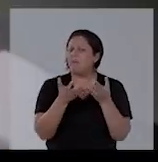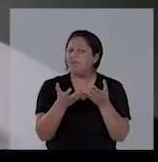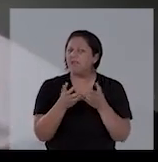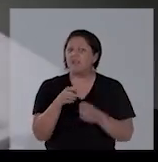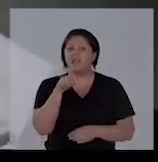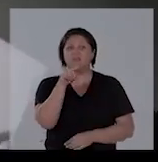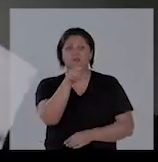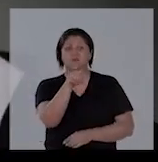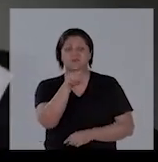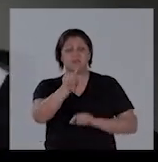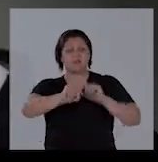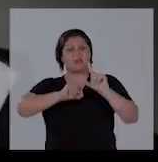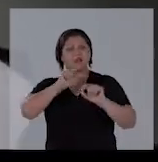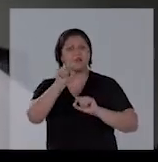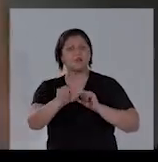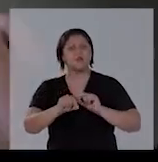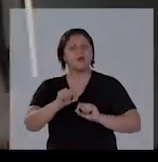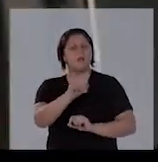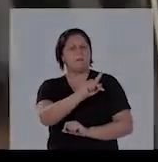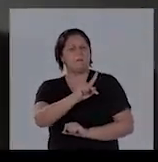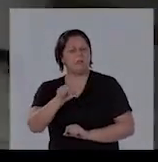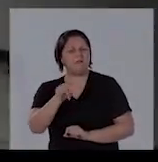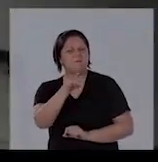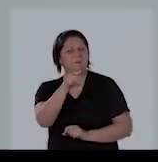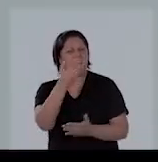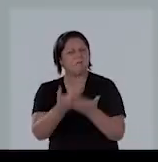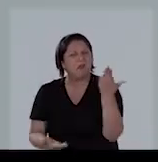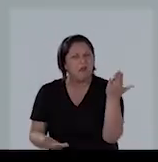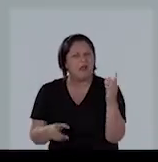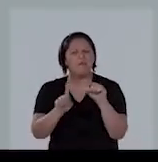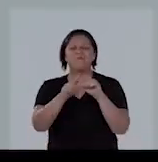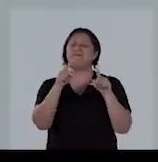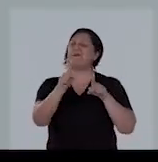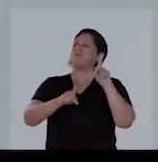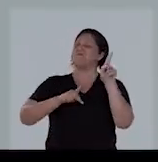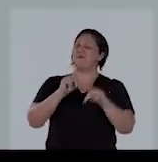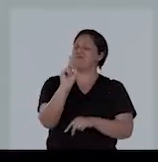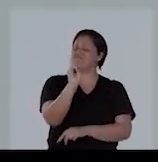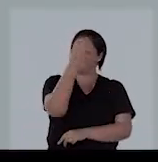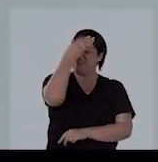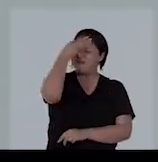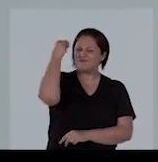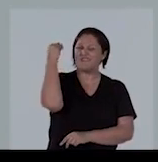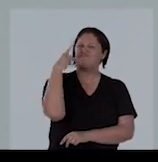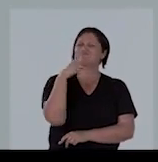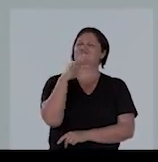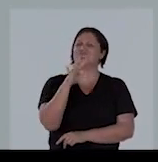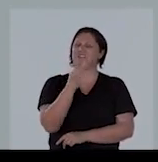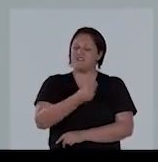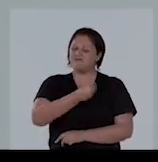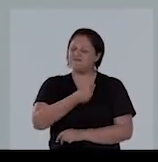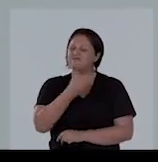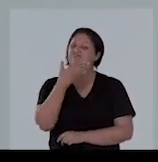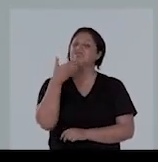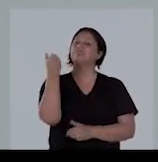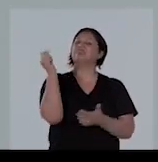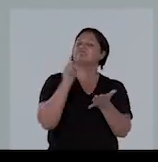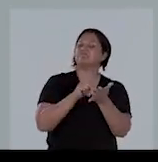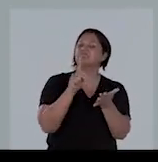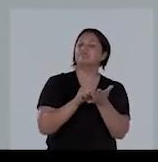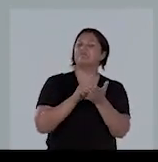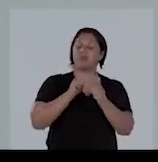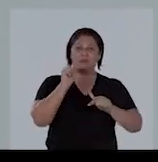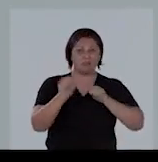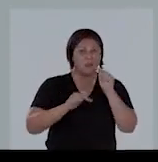eles querem até tirar o seu direito de escolher um presidente mas o povo não esquece que melhorou de vida justamente durante os governos do